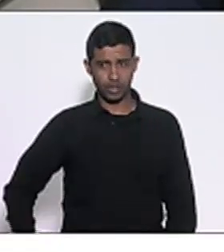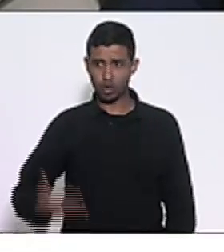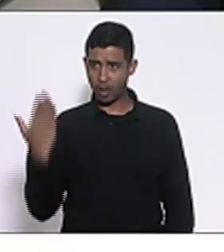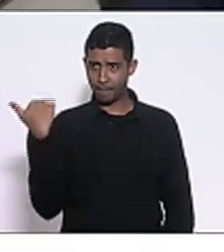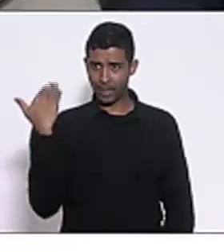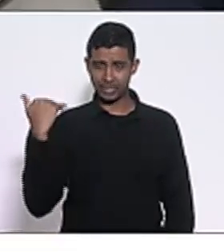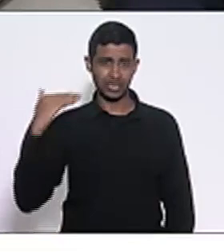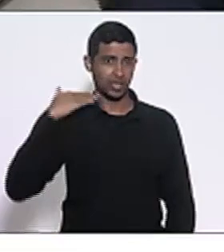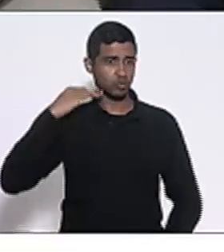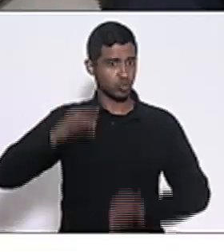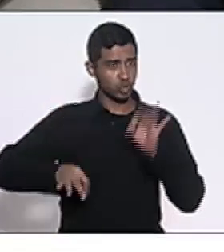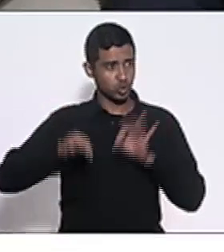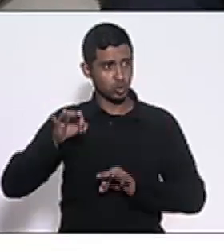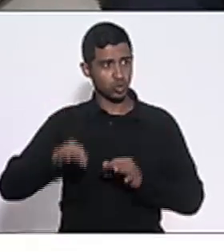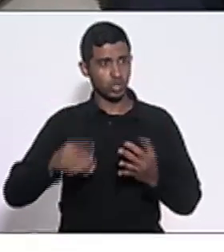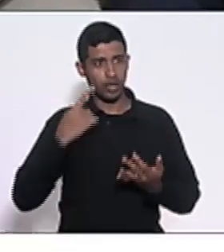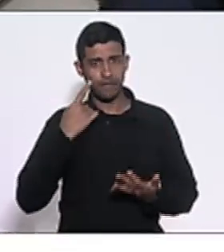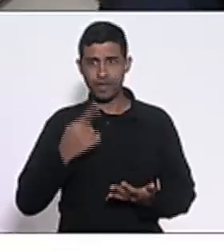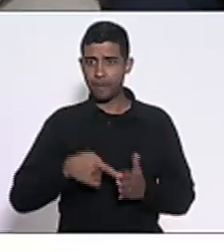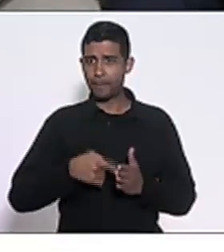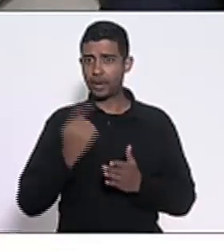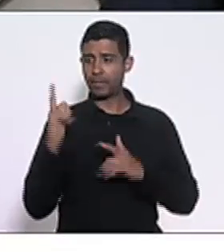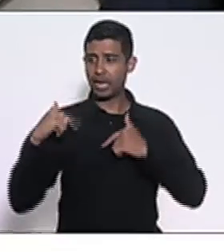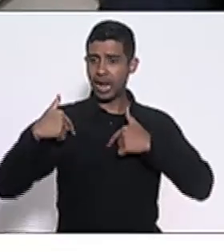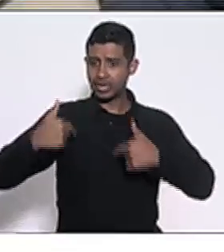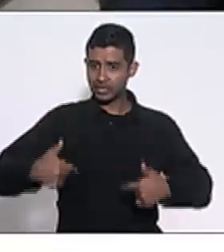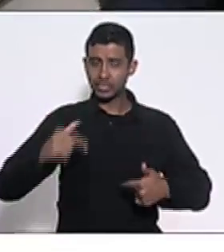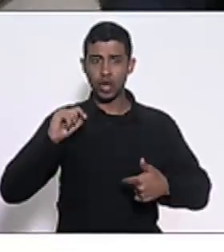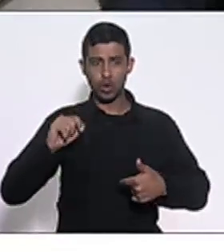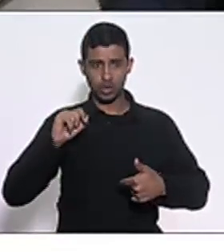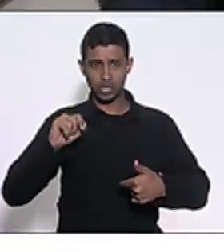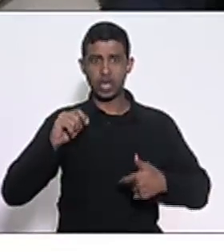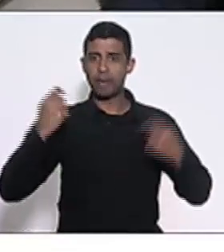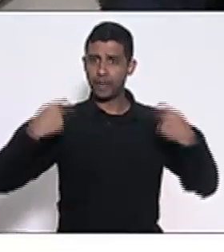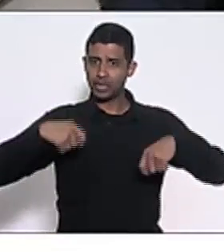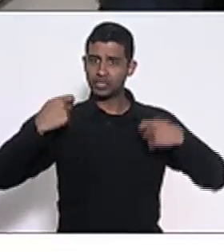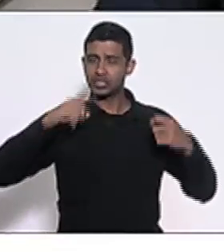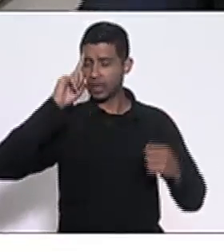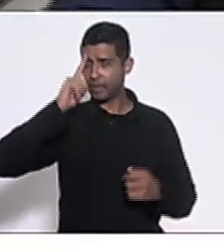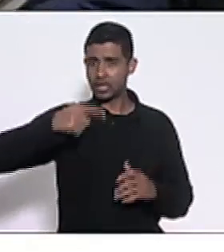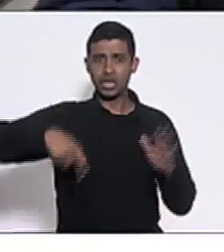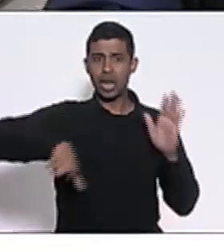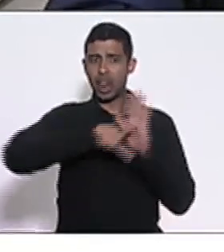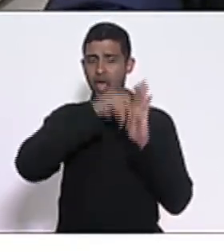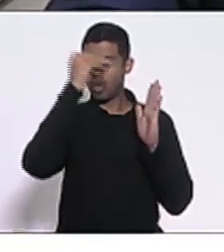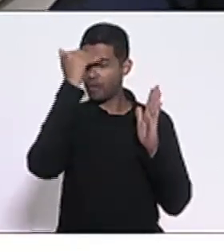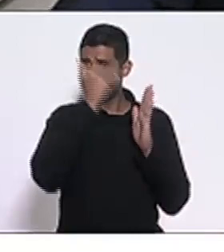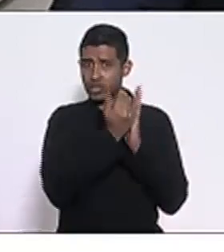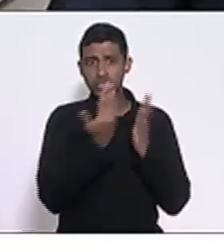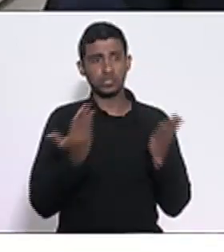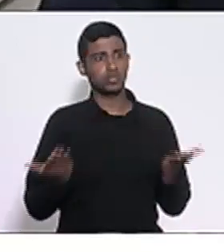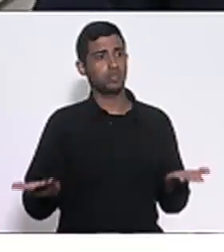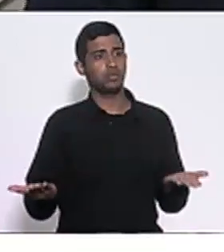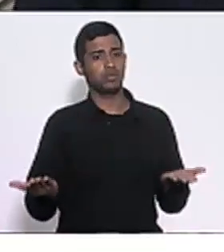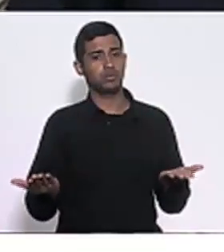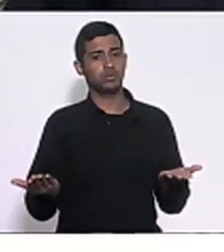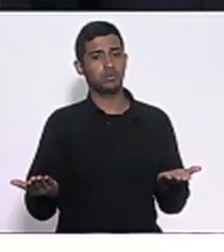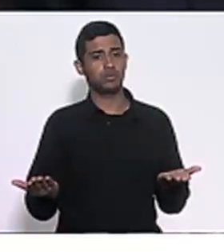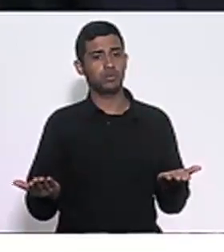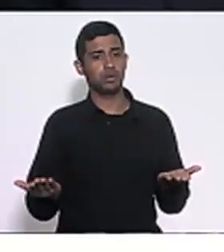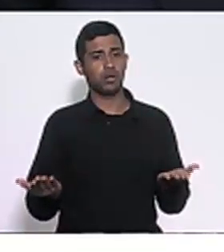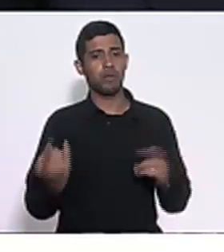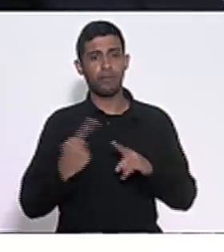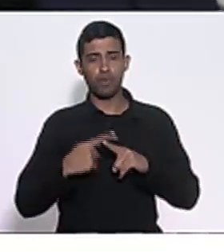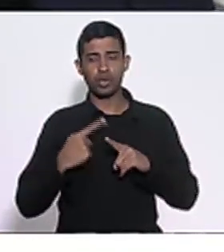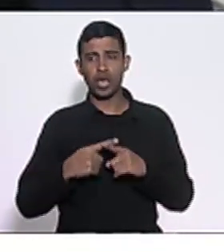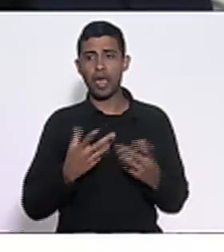a primeira medida dele seria mandar cumprir todas as decisões de justiça que não foram